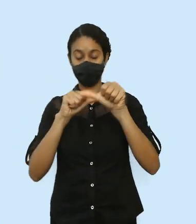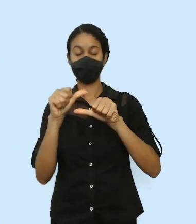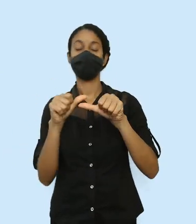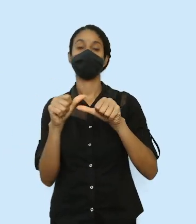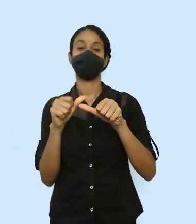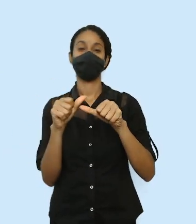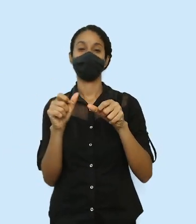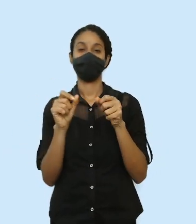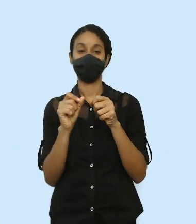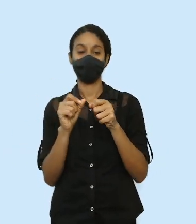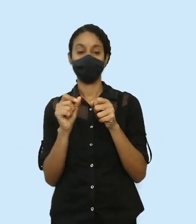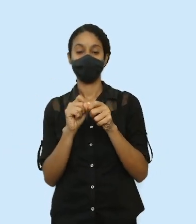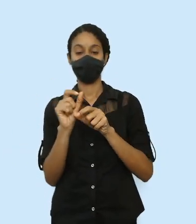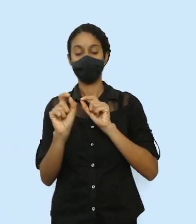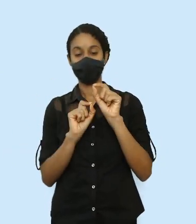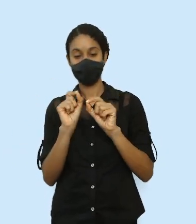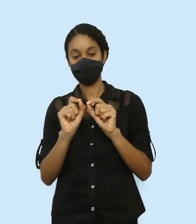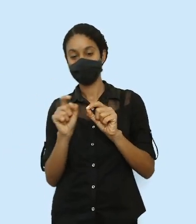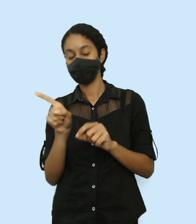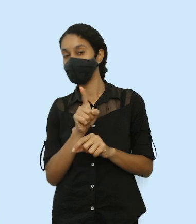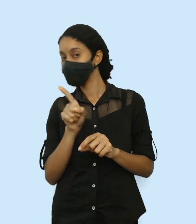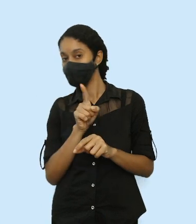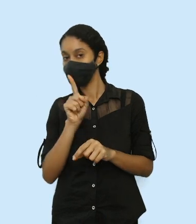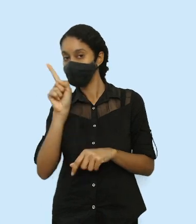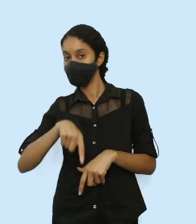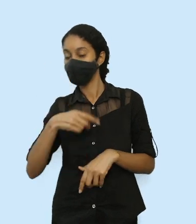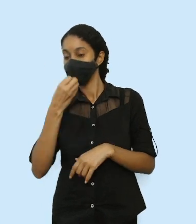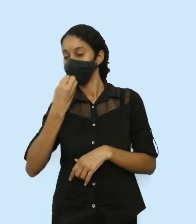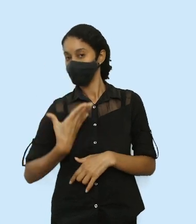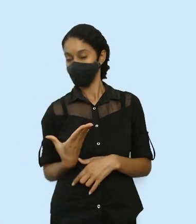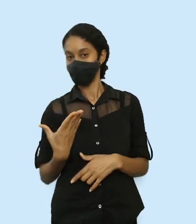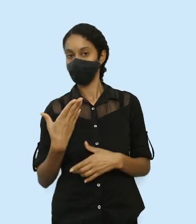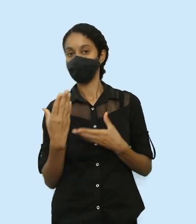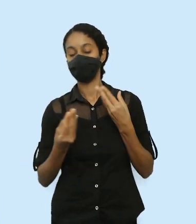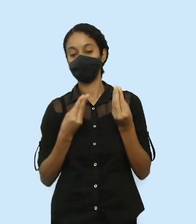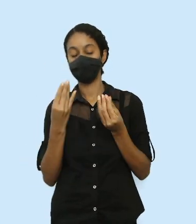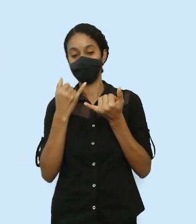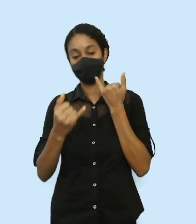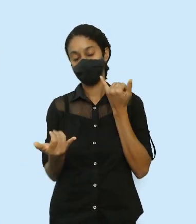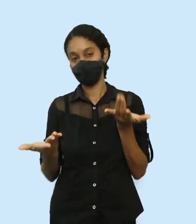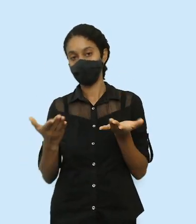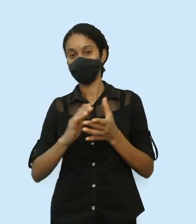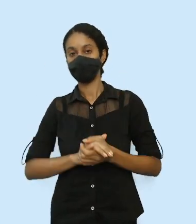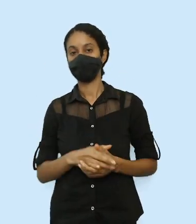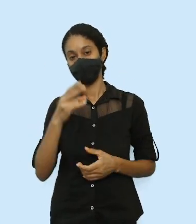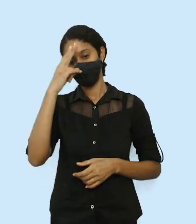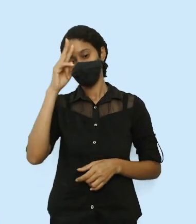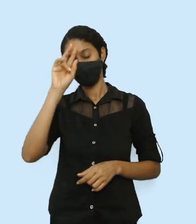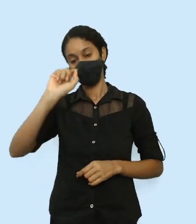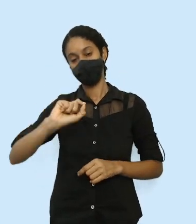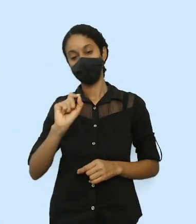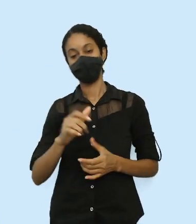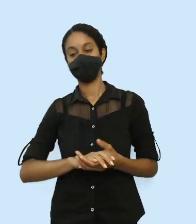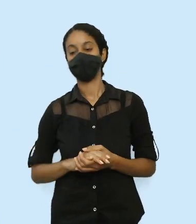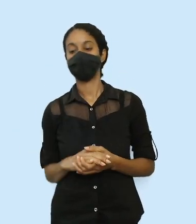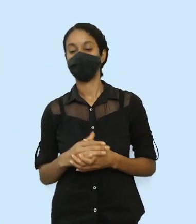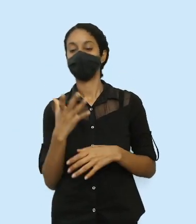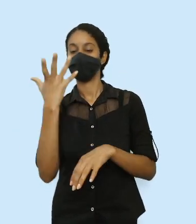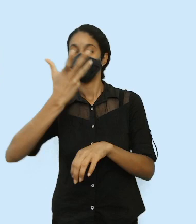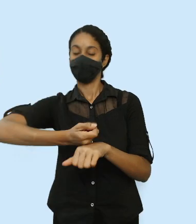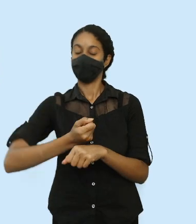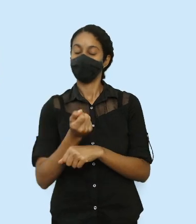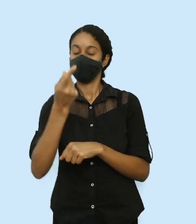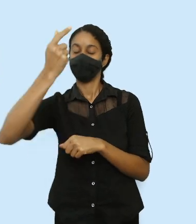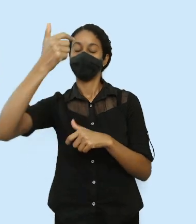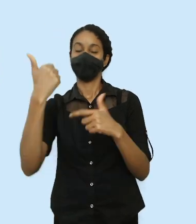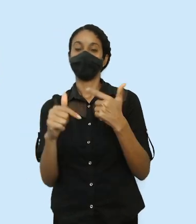no processo produtivo e nas relações de trabalho elas não são tão boas quanto elas parecem. Lembrando que o modo de produção capitalista ele substitui o